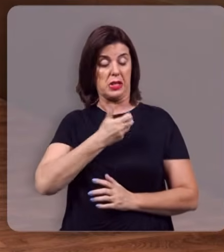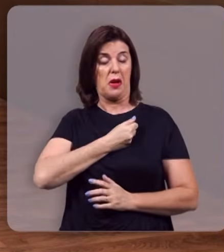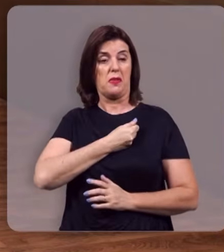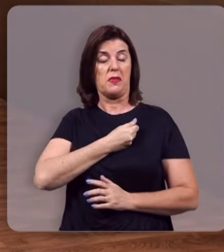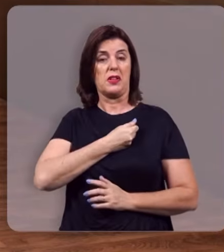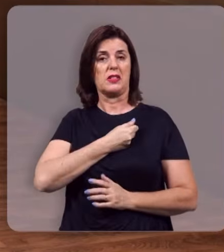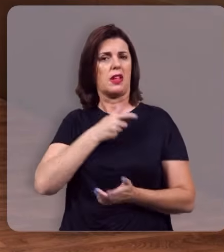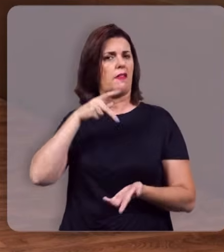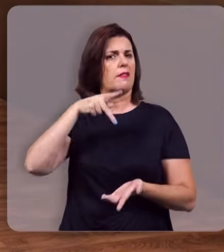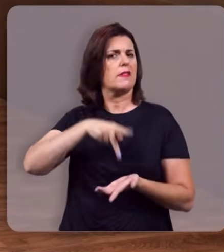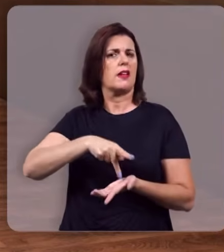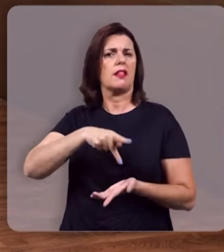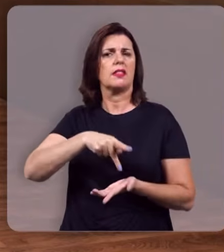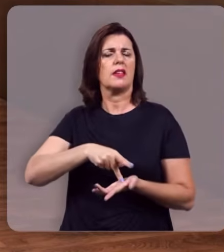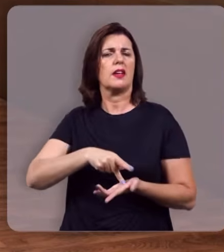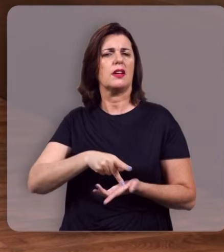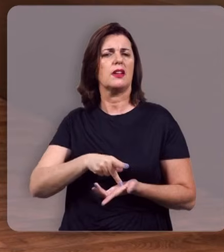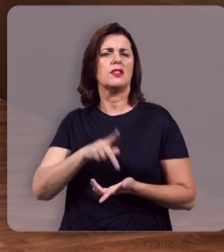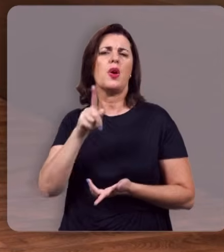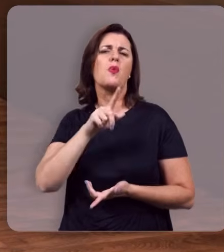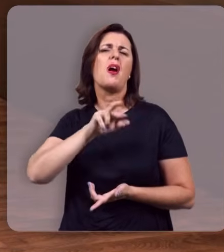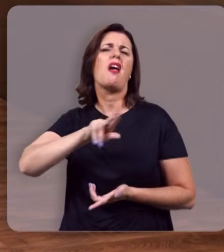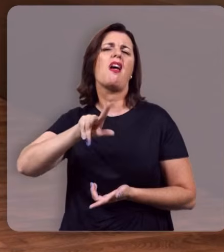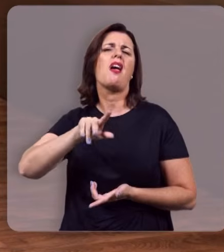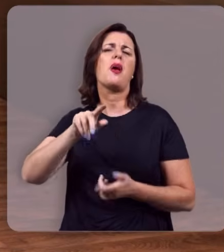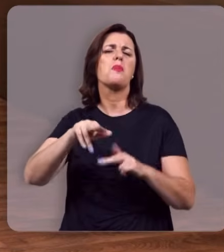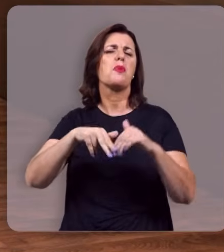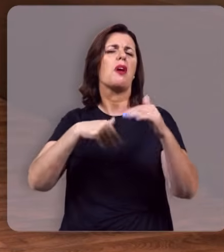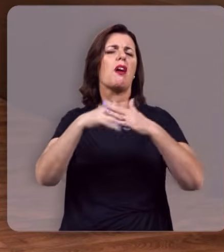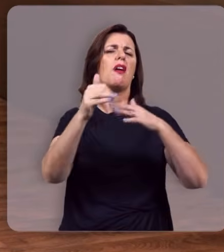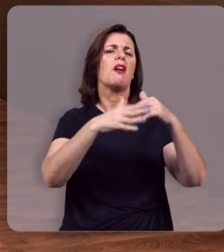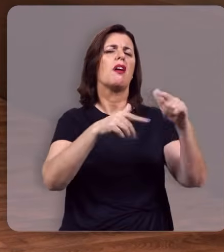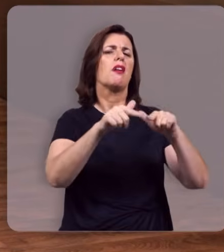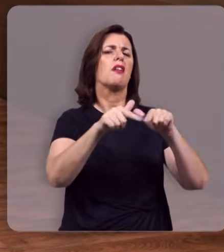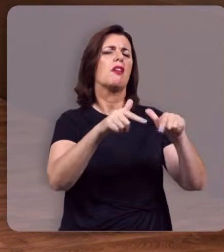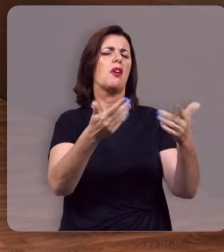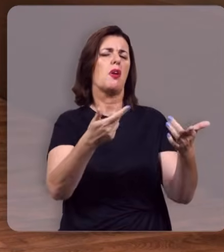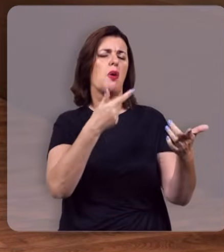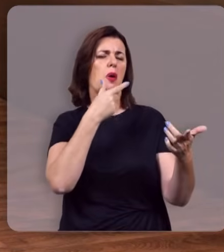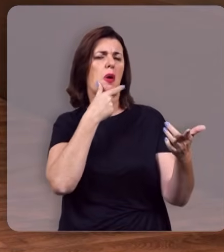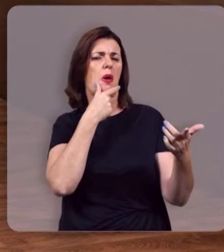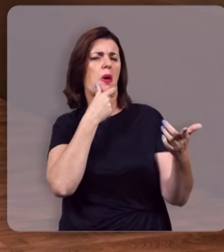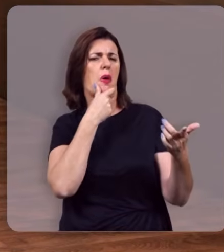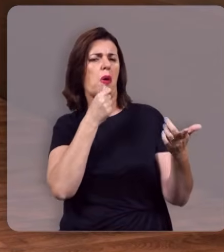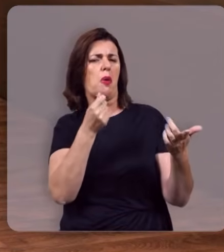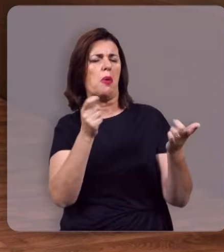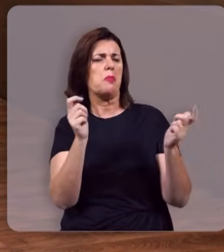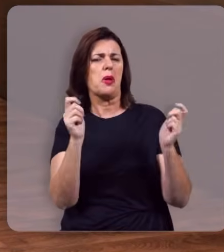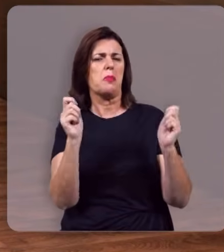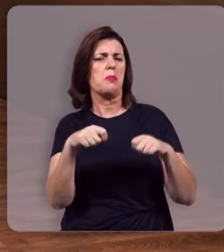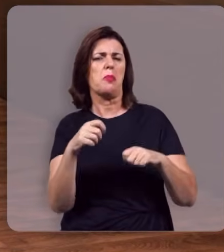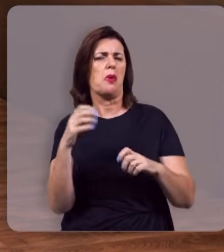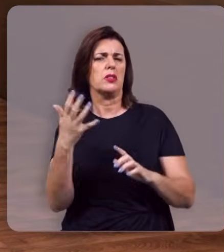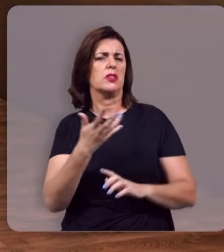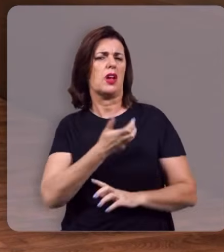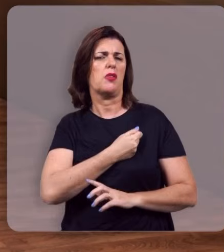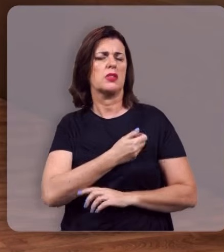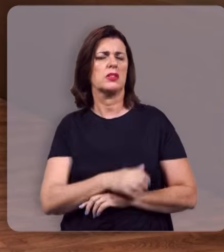Salvação certamente não é pelas obras, porque se fosse, esse homem jamais poderia ser